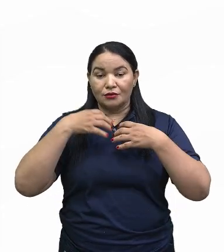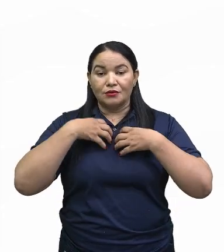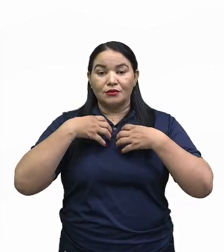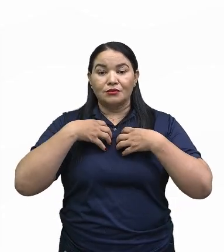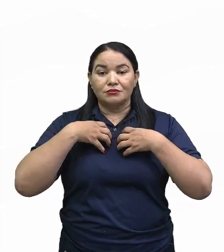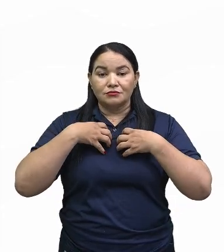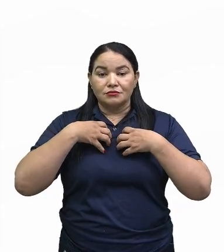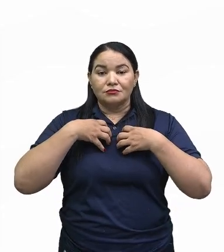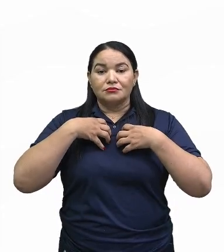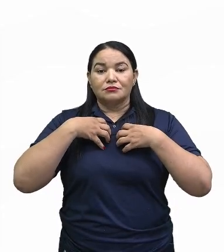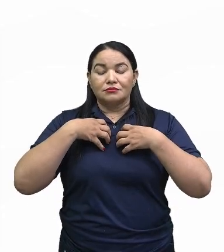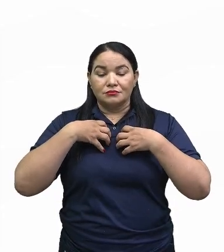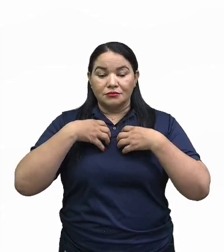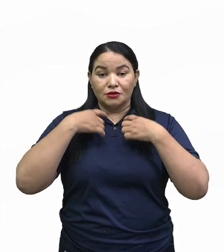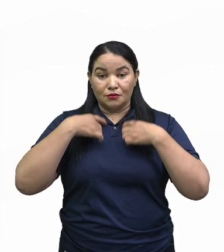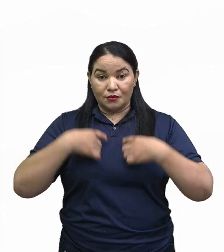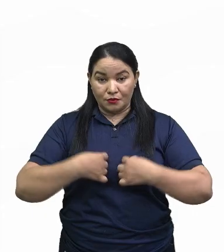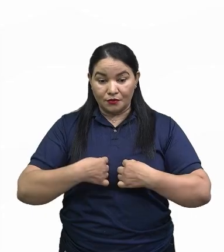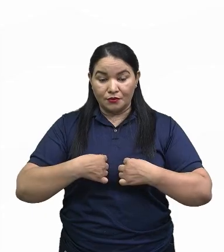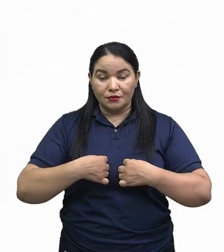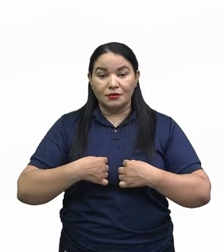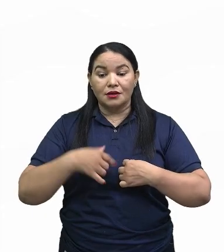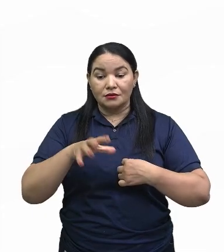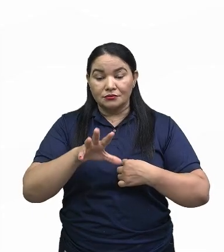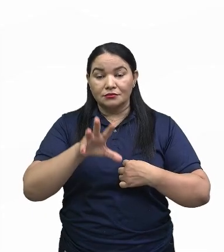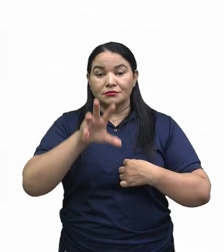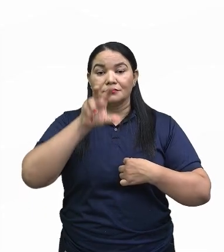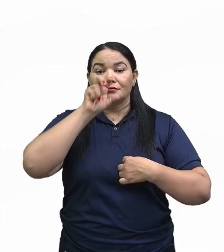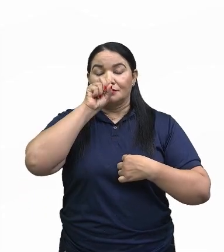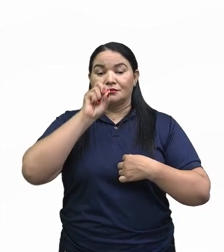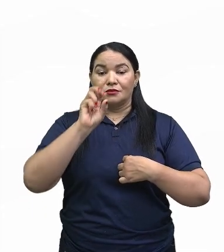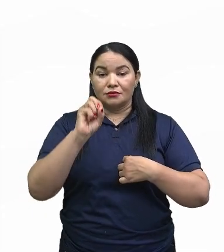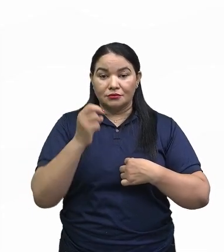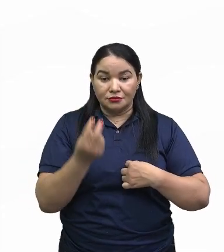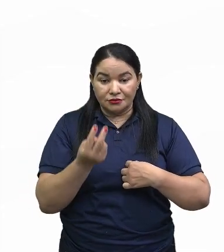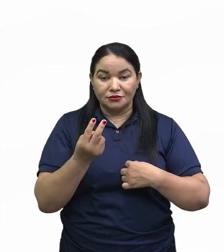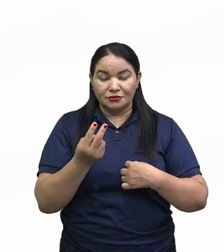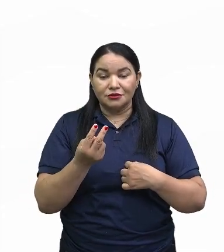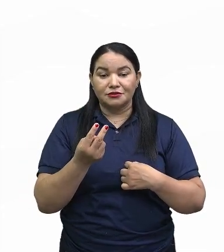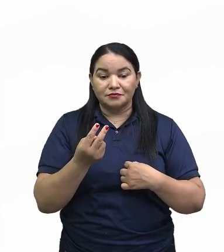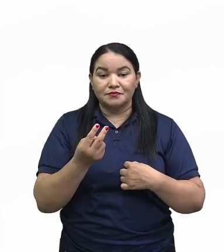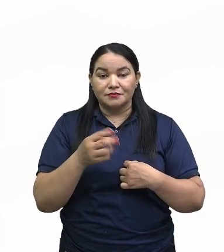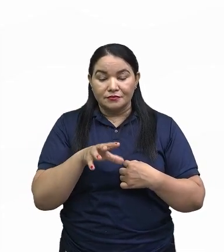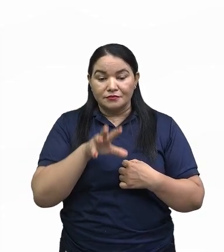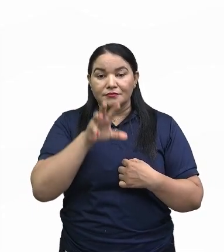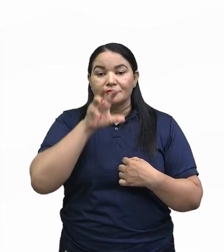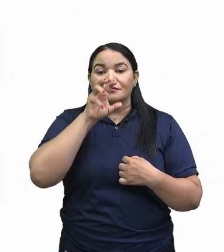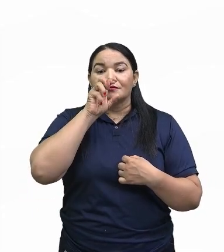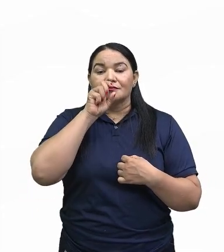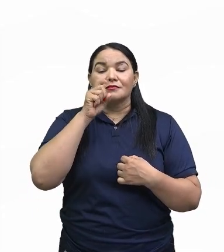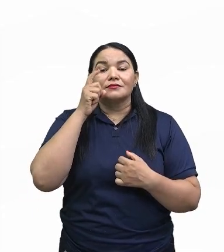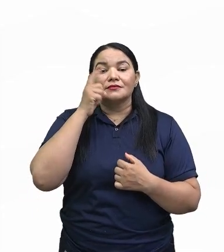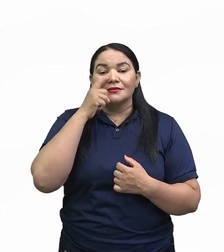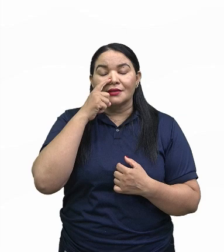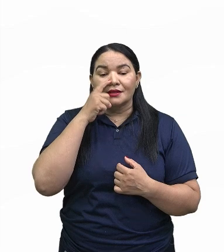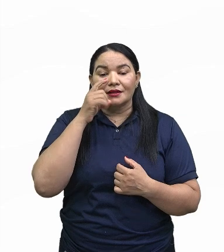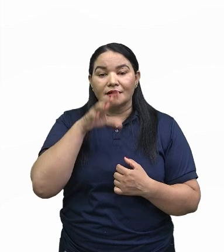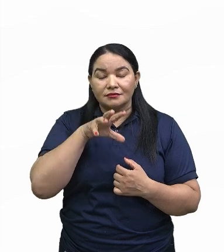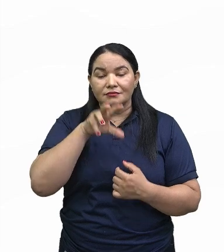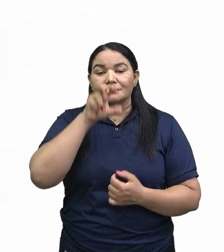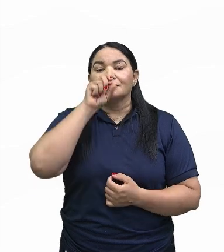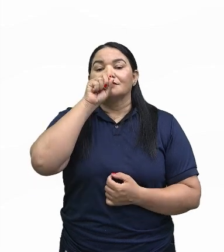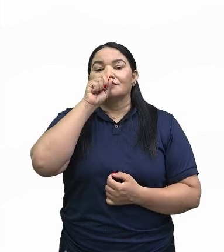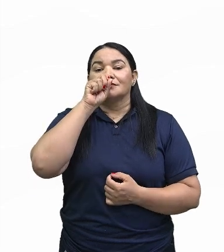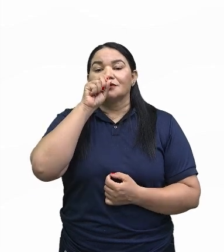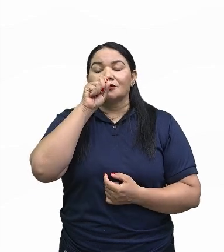vai absorver esse oxigênio que está presente no ar atmosférico pelas nossas narinas, né? E eles vão ser